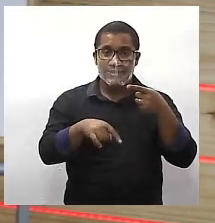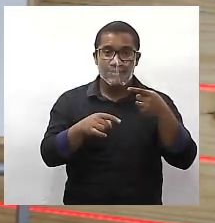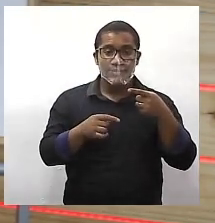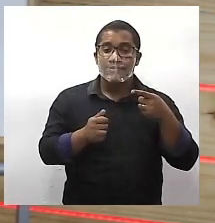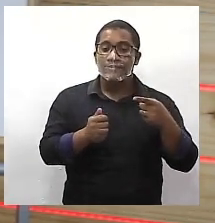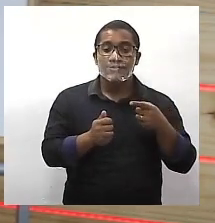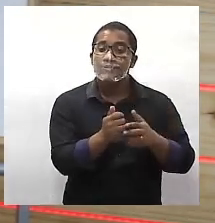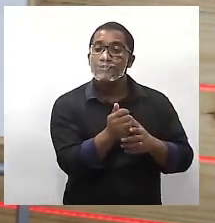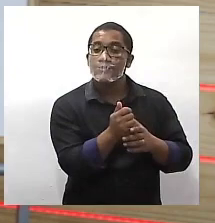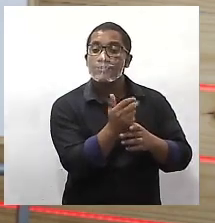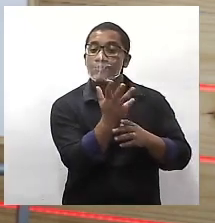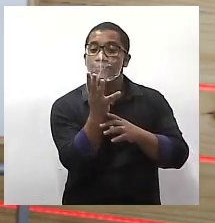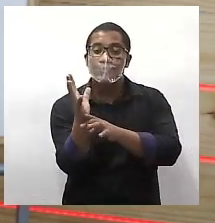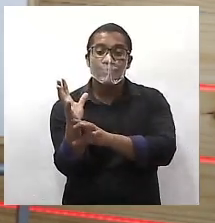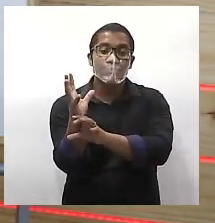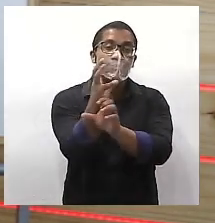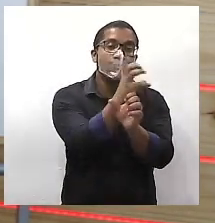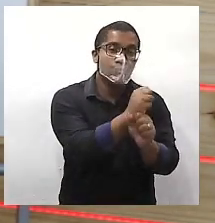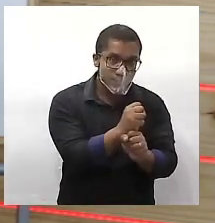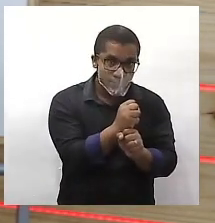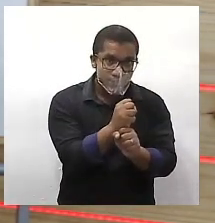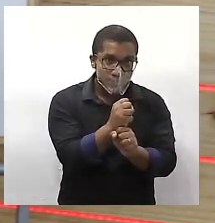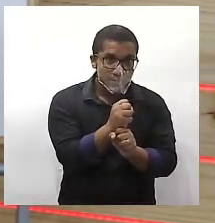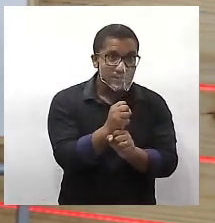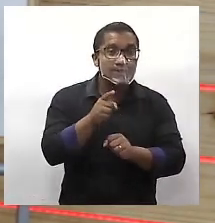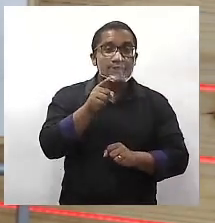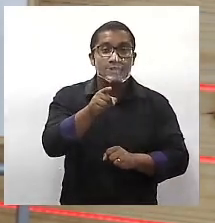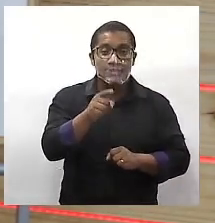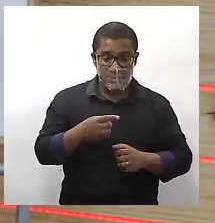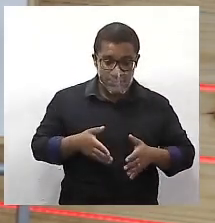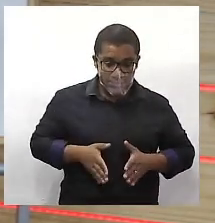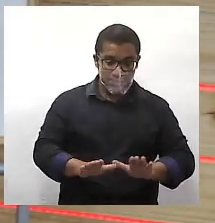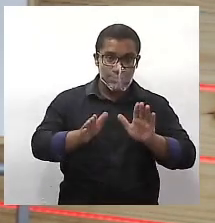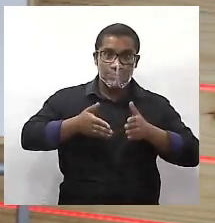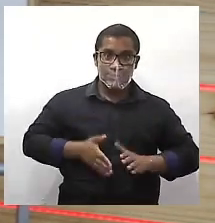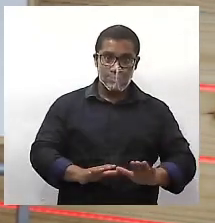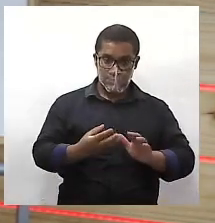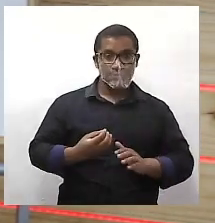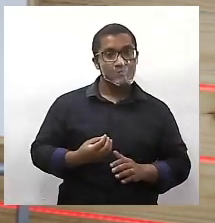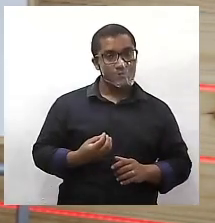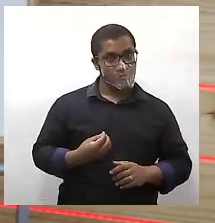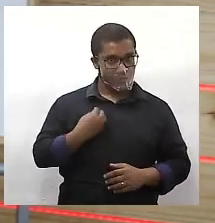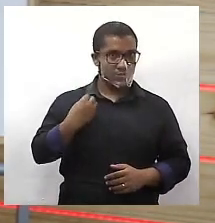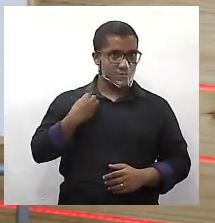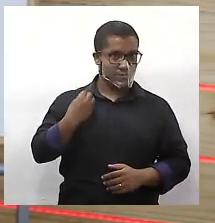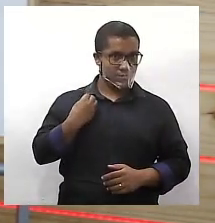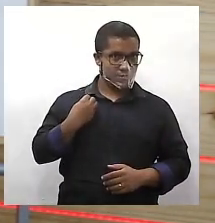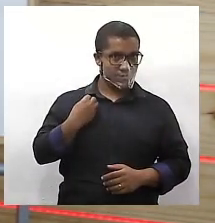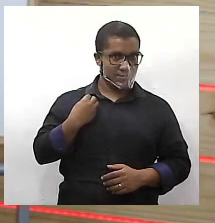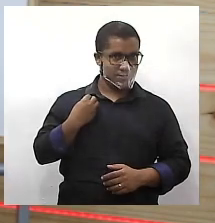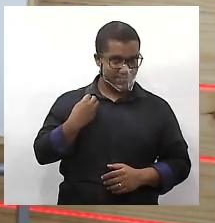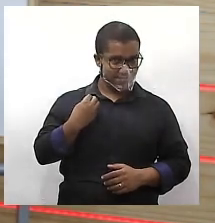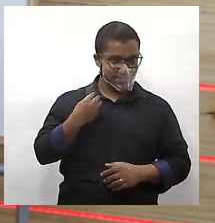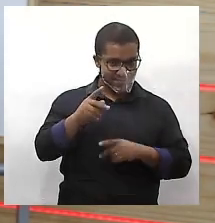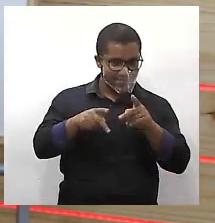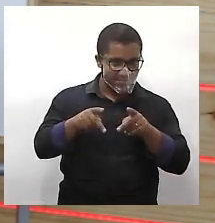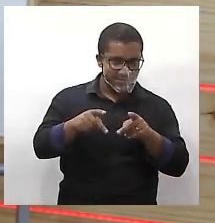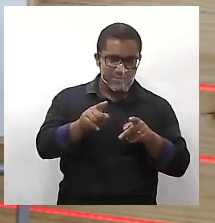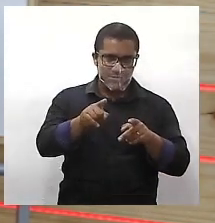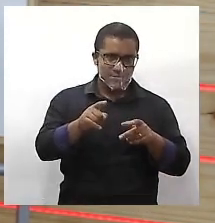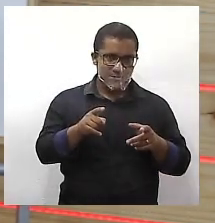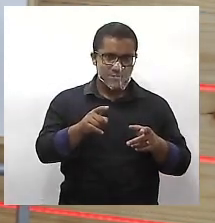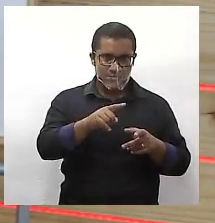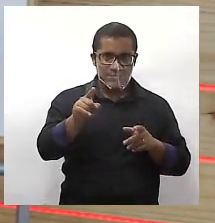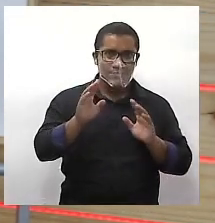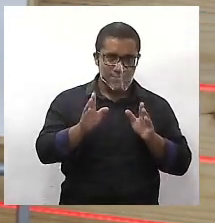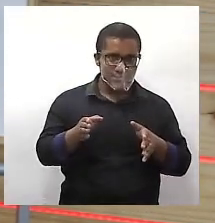de indivíduos, é o número de indivíduos que nascem vivos dentro dessa população. Ou seja, vocês também